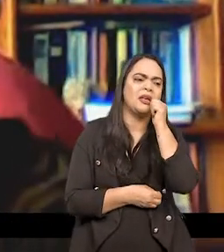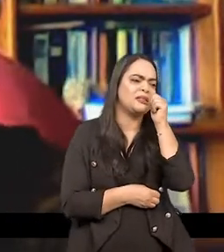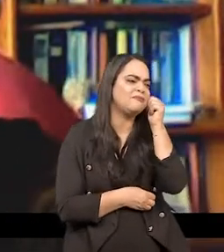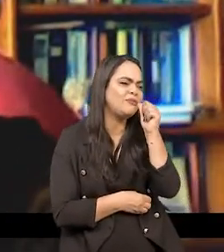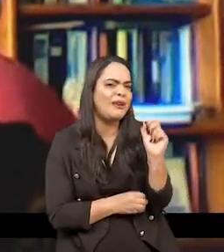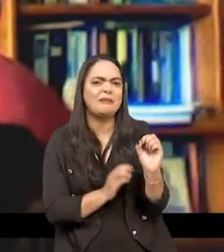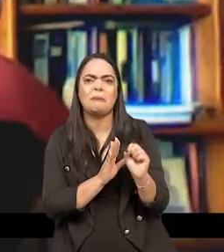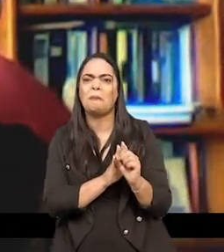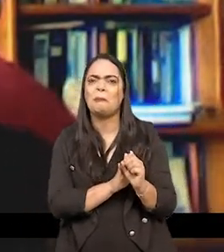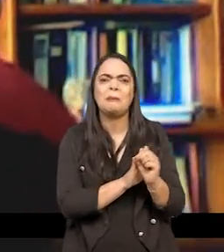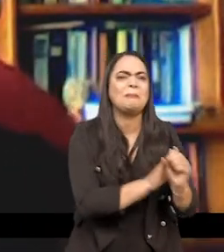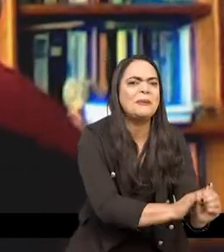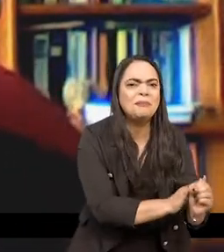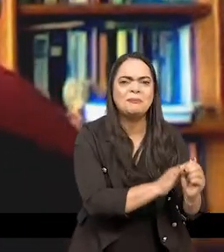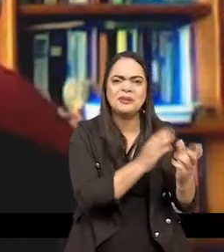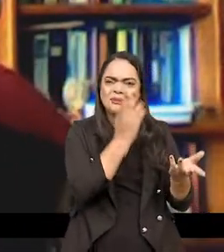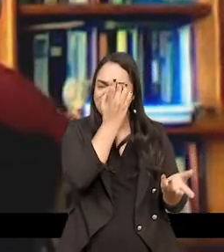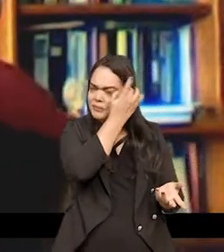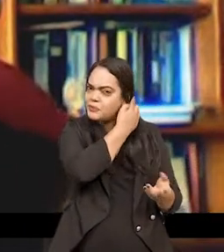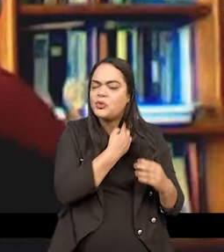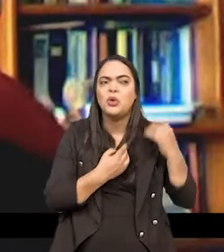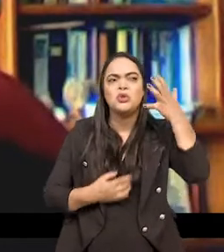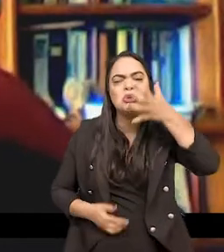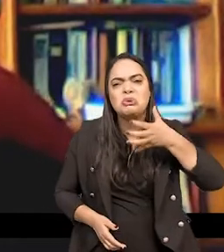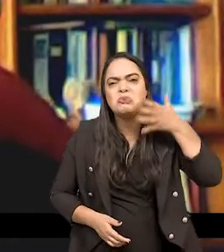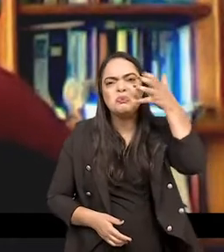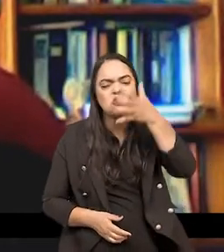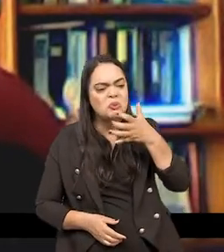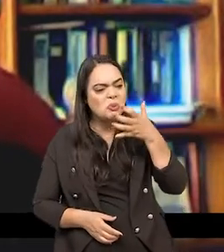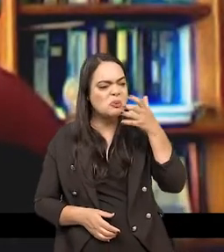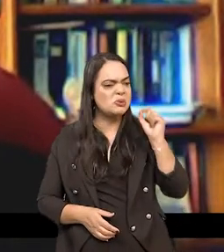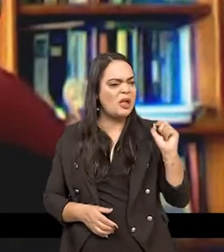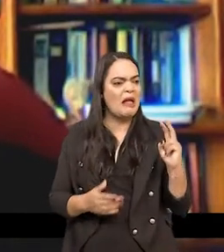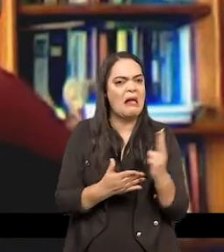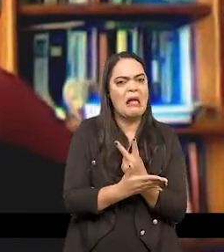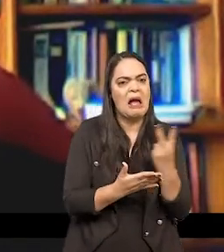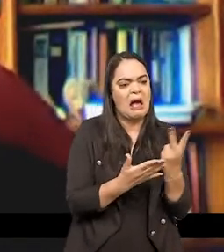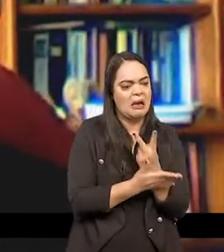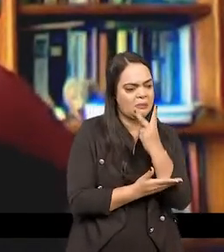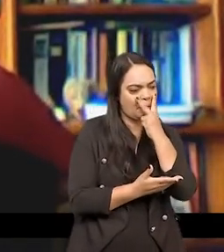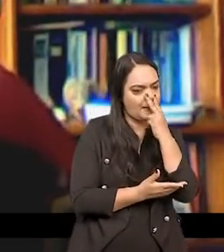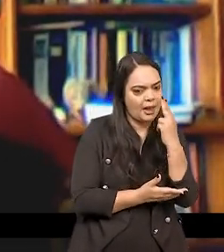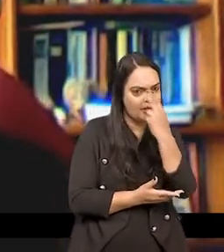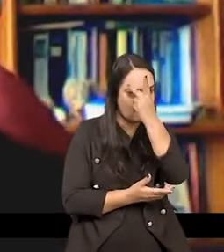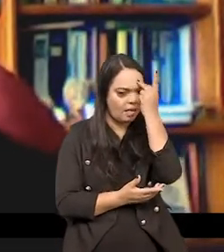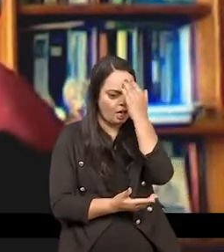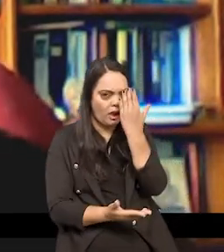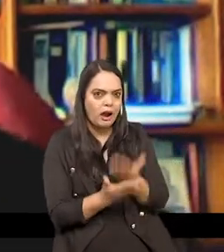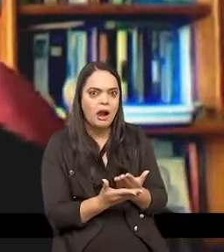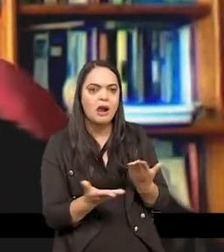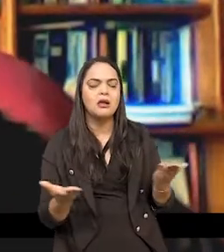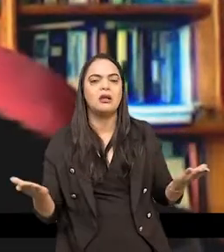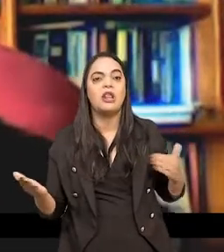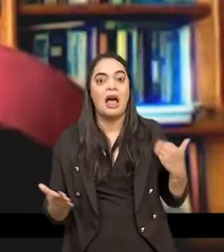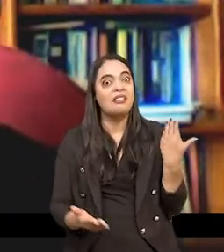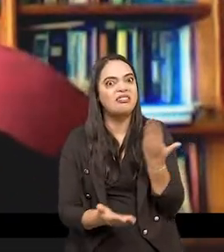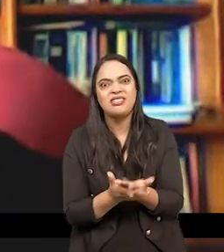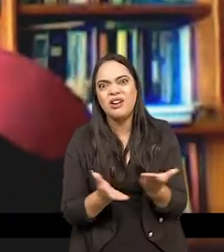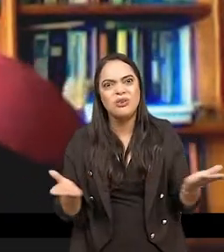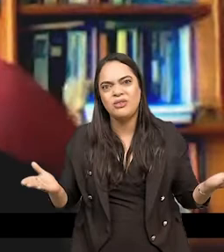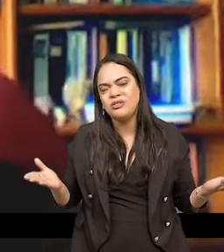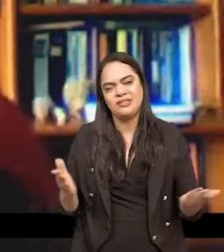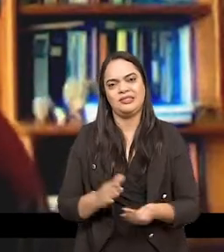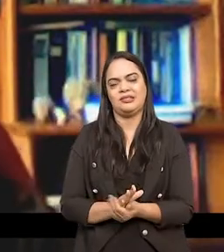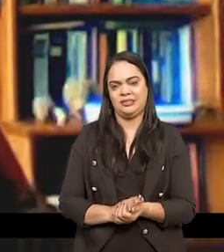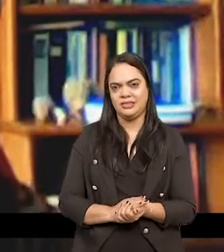com discursos que passam a ser verdadeiros, ainda nos movimentam. Então, se eu chego hoje, e que para mim é